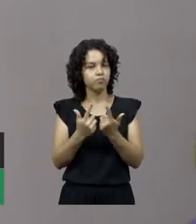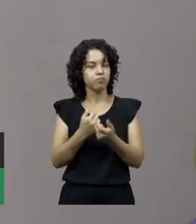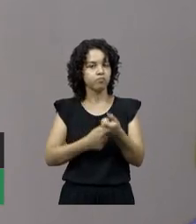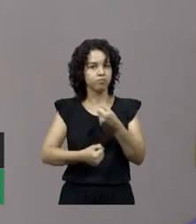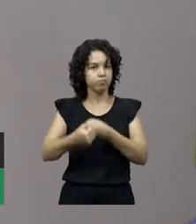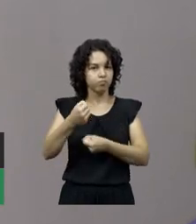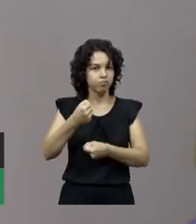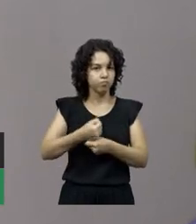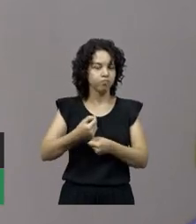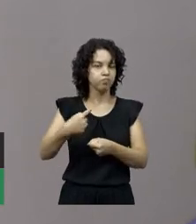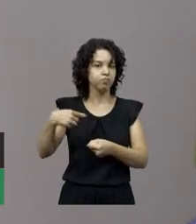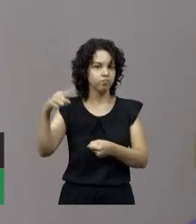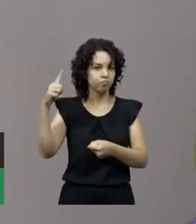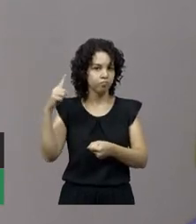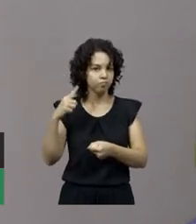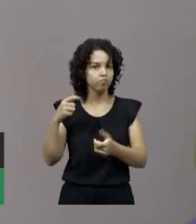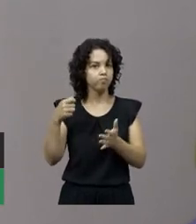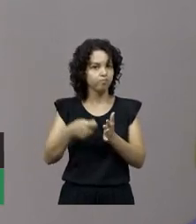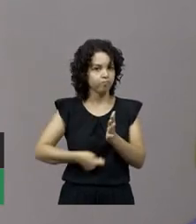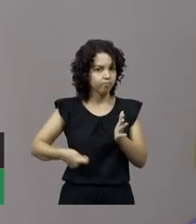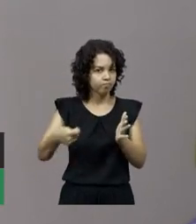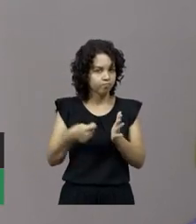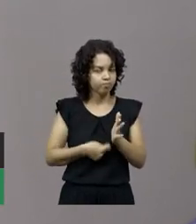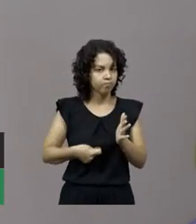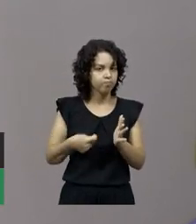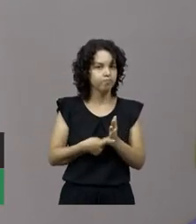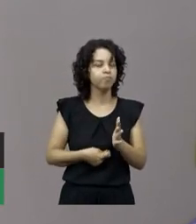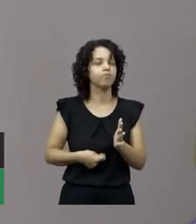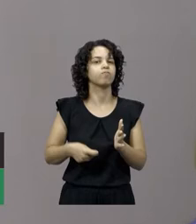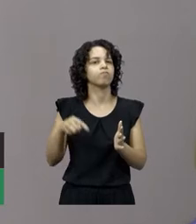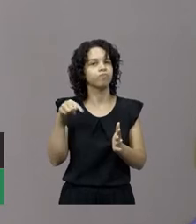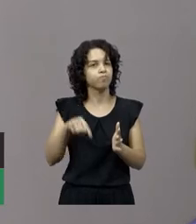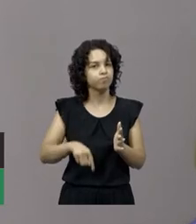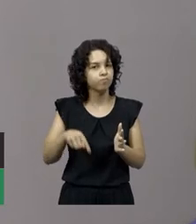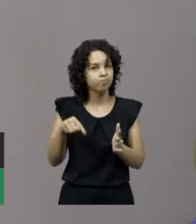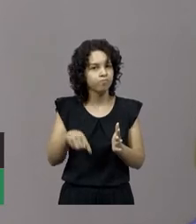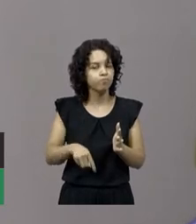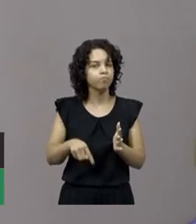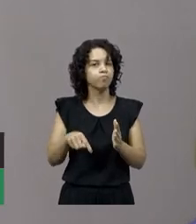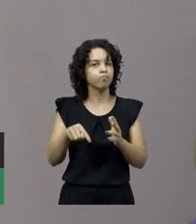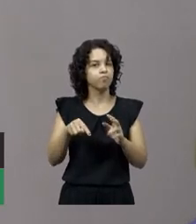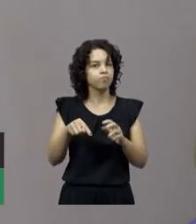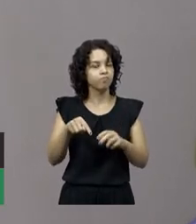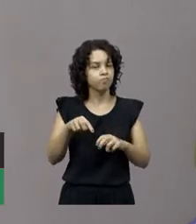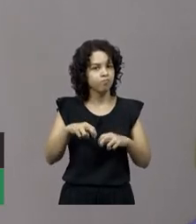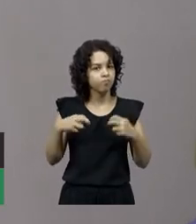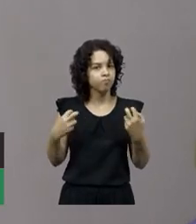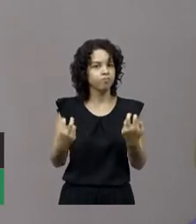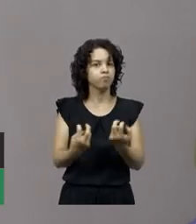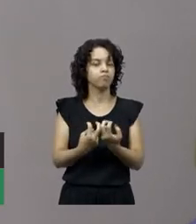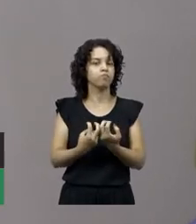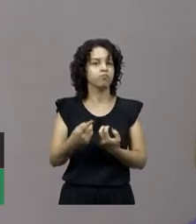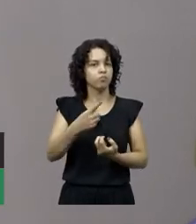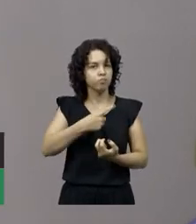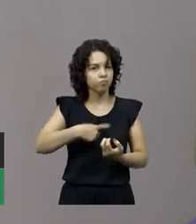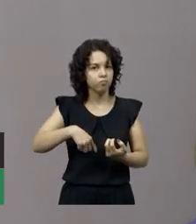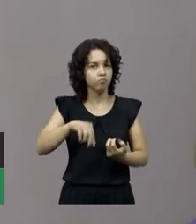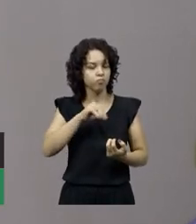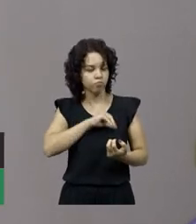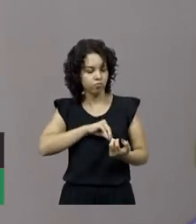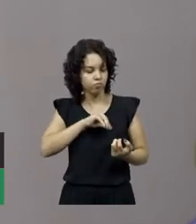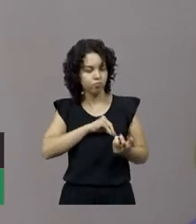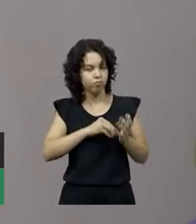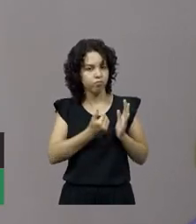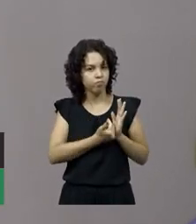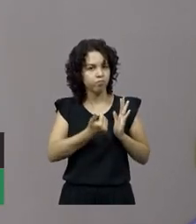passado, brigamos nessa tribuna, brigamos aqui no Parlamento, para que a gente tivesse a reposição linear, para que eles